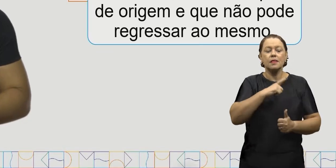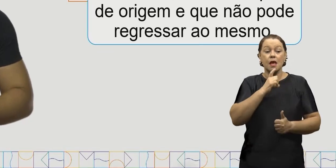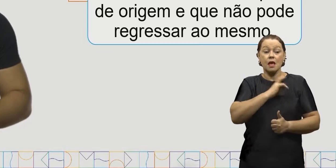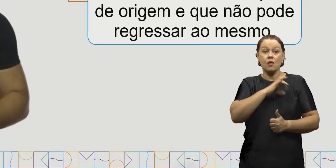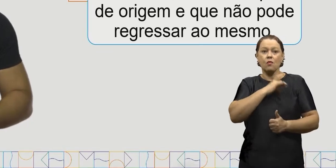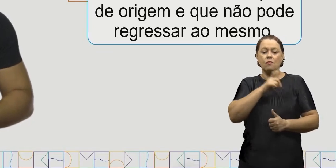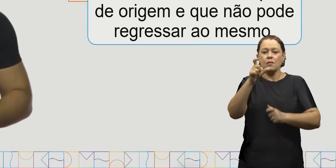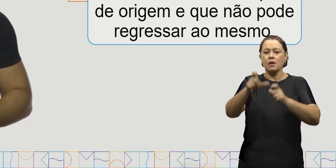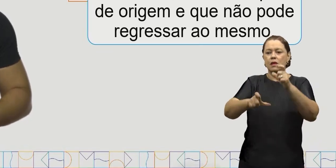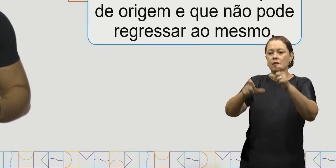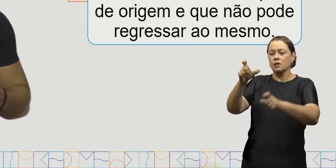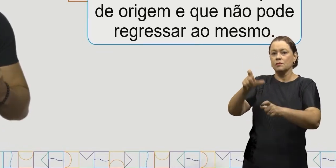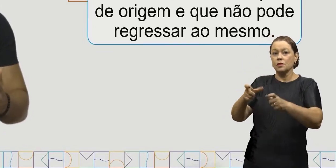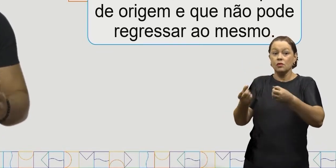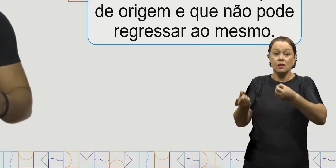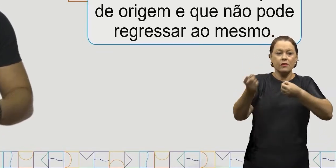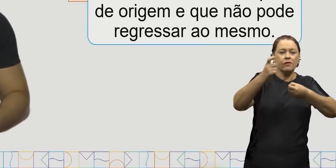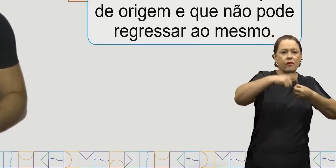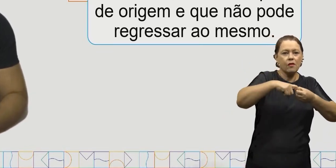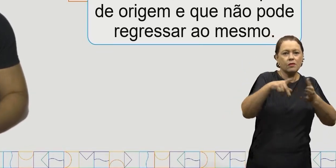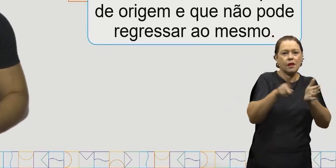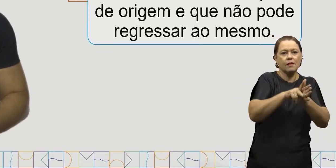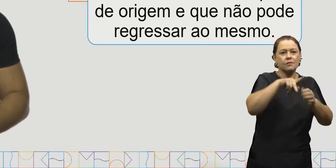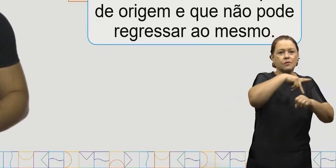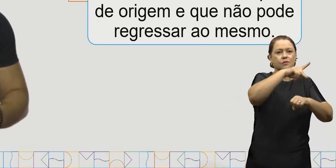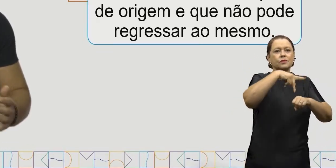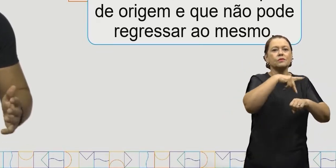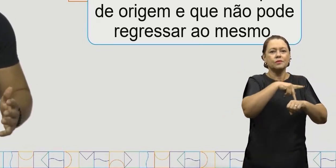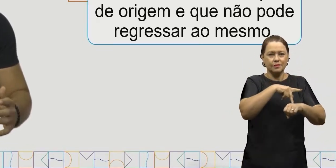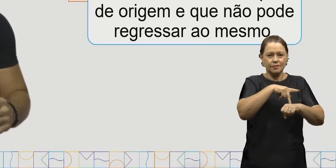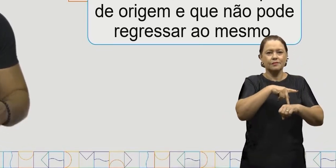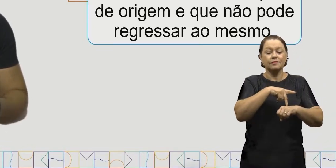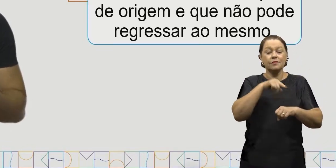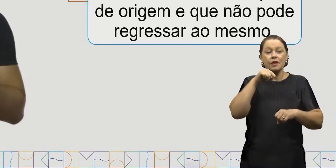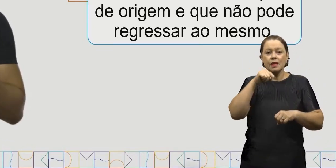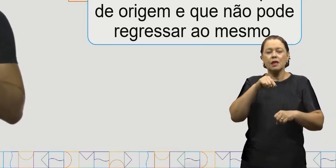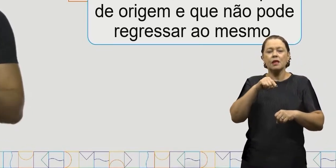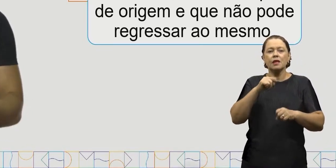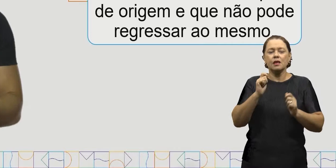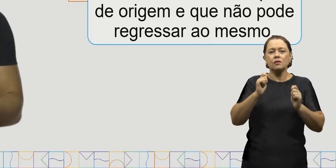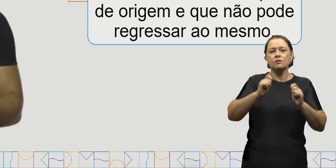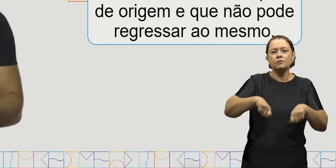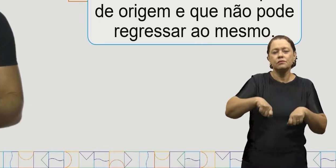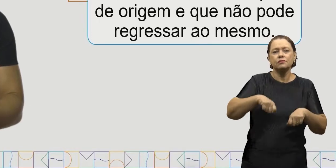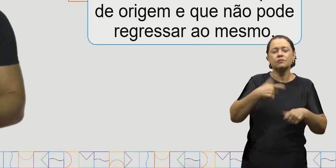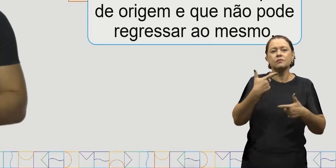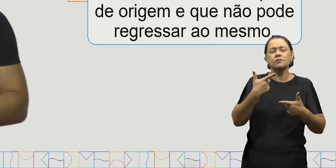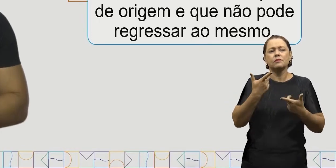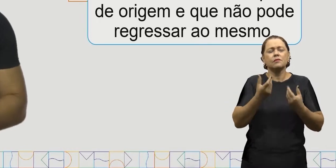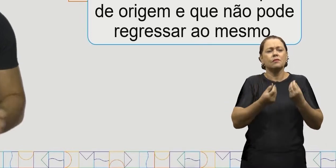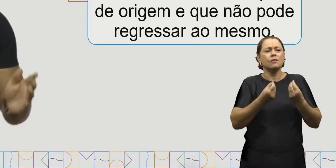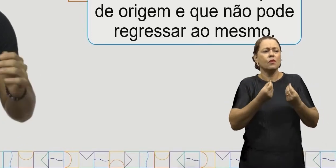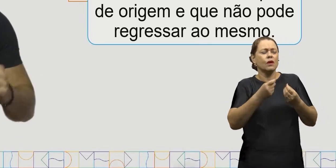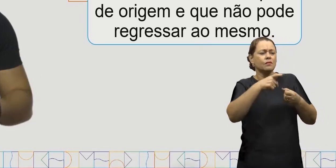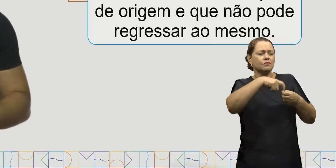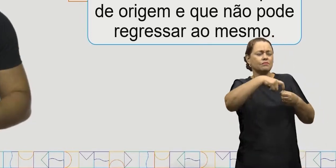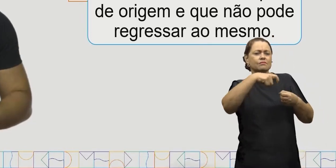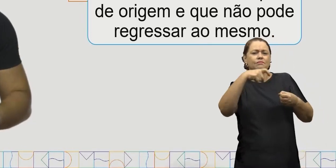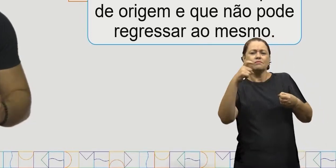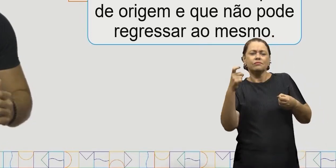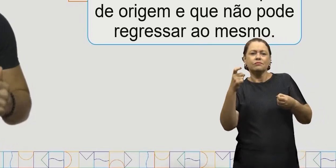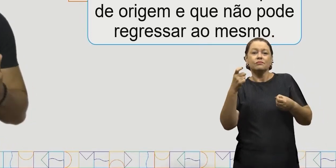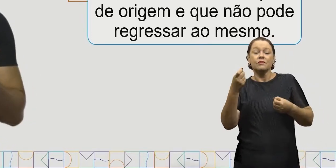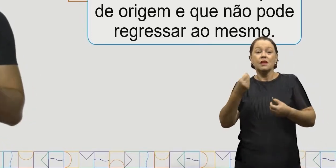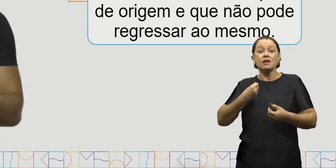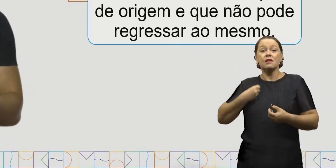parte dessas pessoas em voltar ao seu país, o que acaba provocando essa necessidade de deixarem seu país